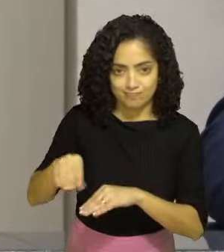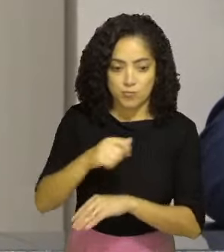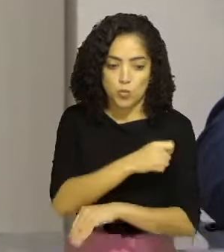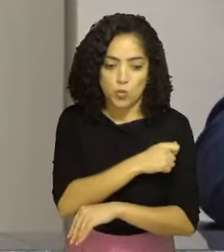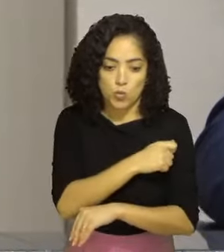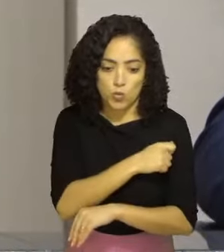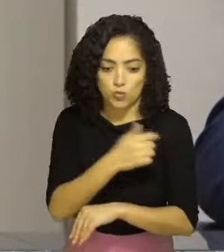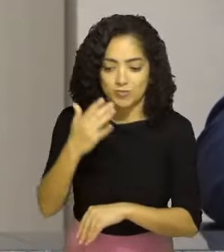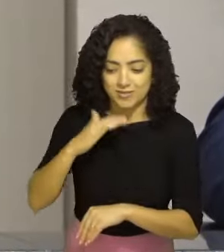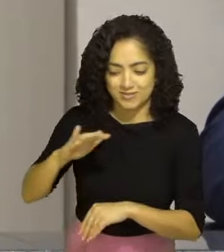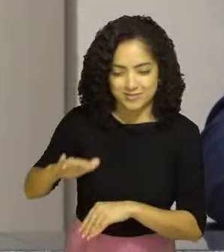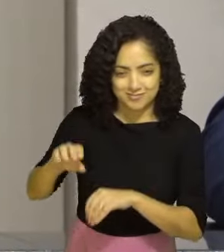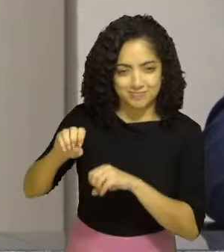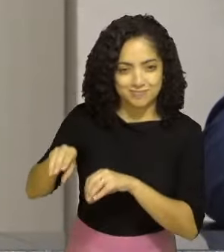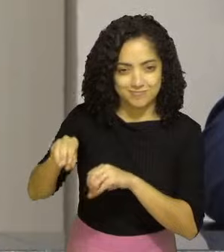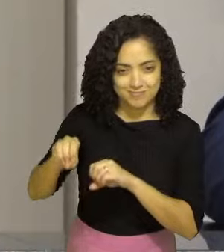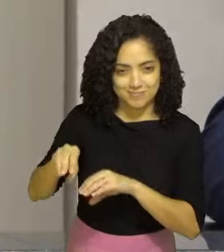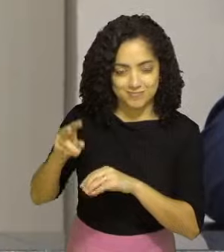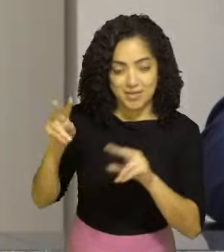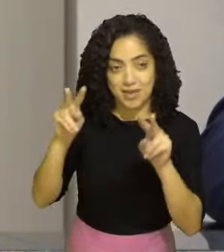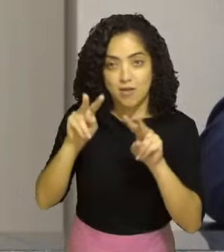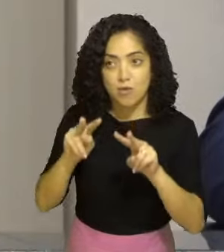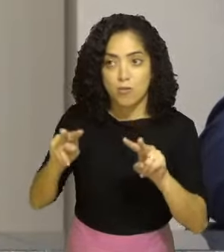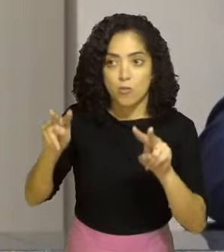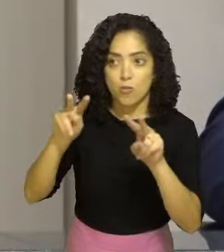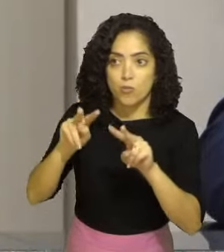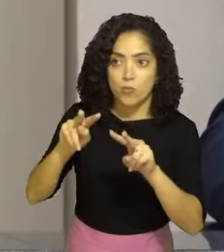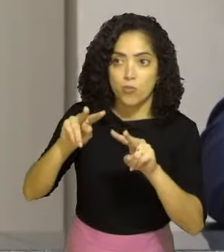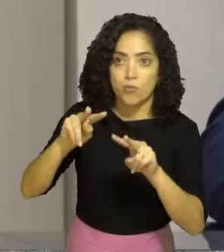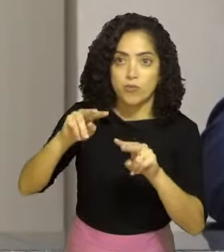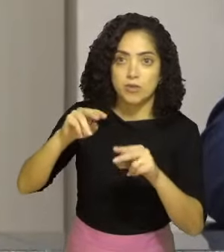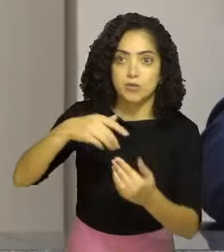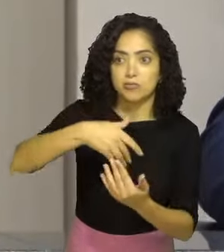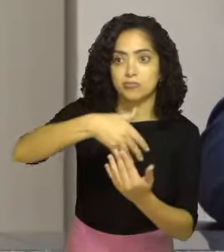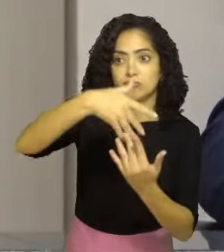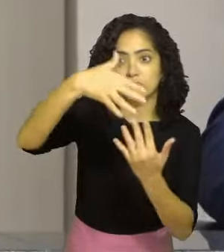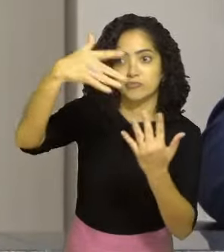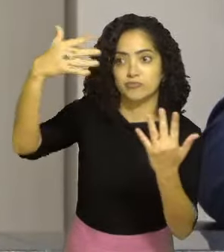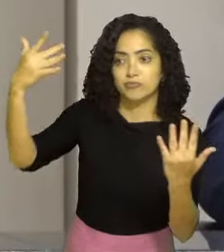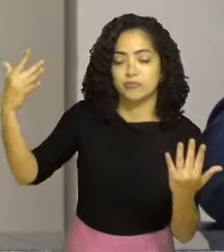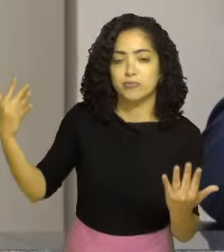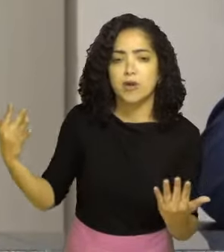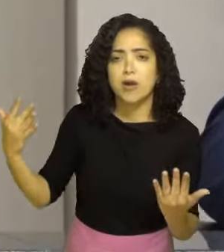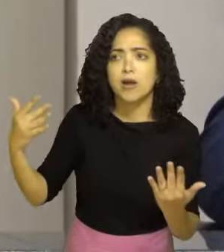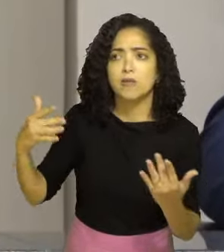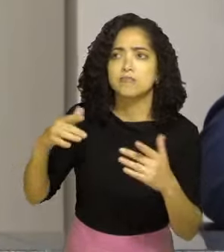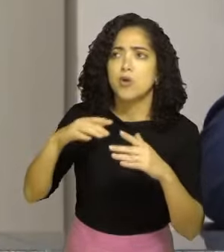suas criancinhas, olharem para o arco-íris e perguntar de onde vêm